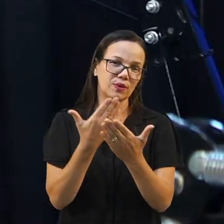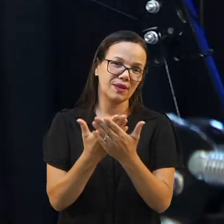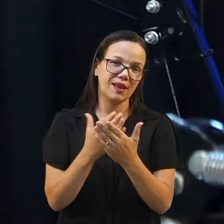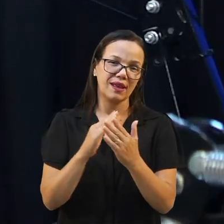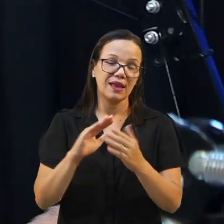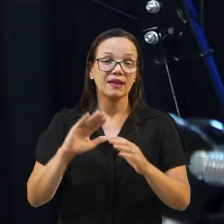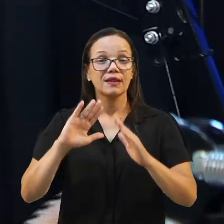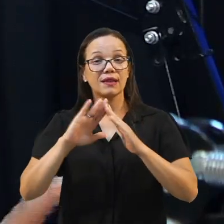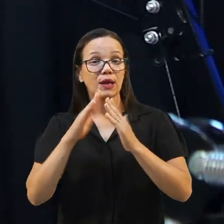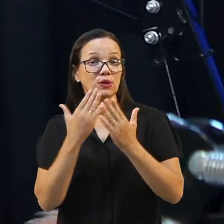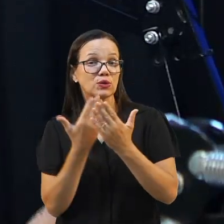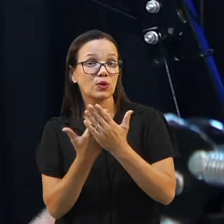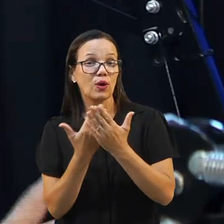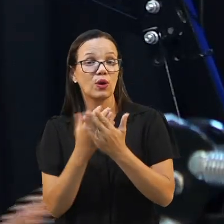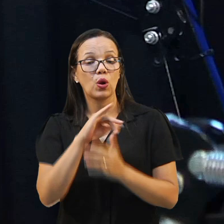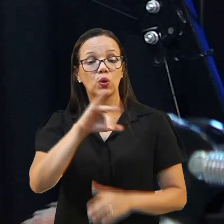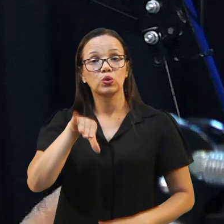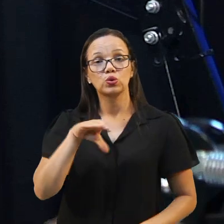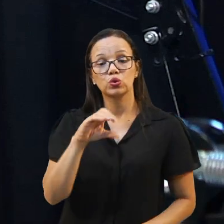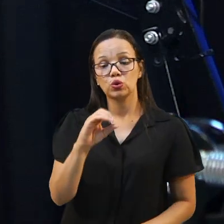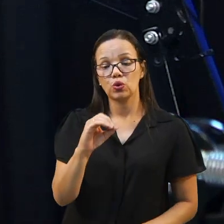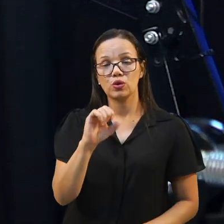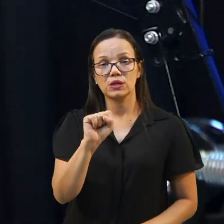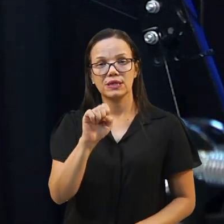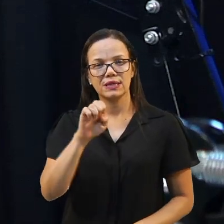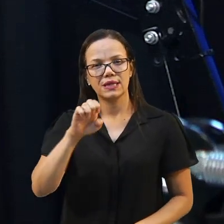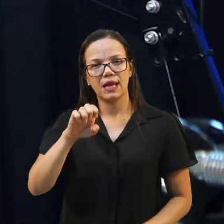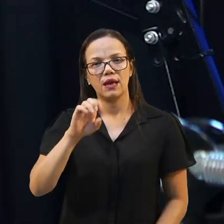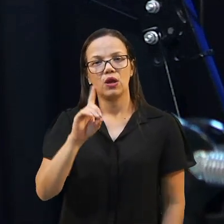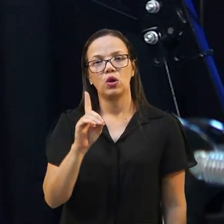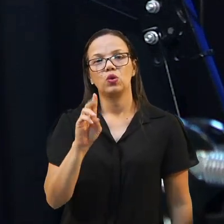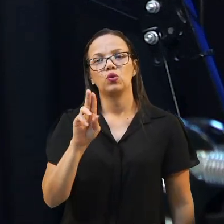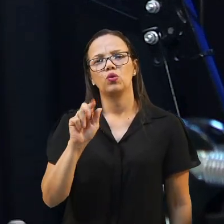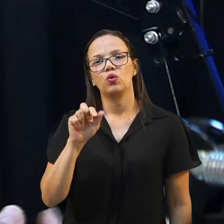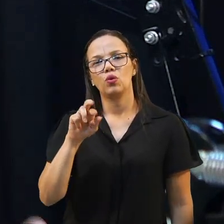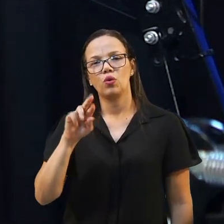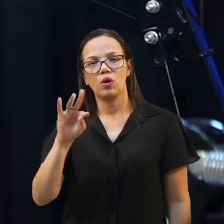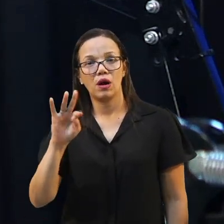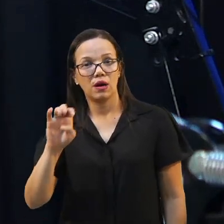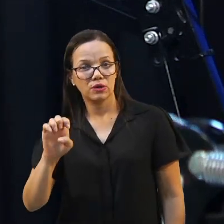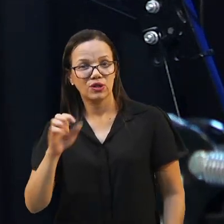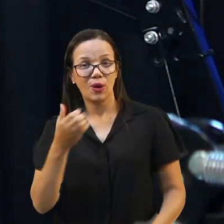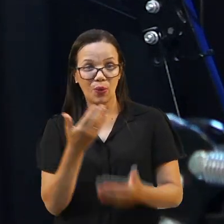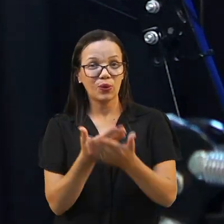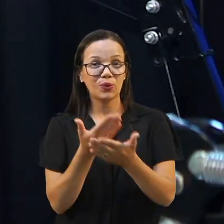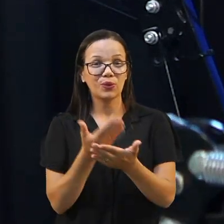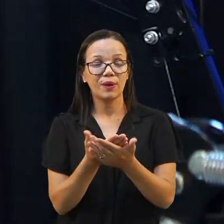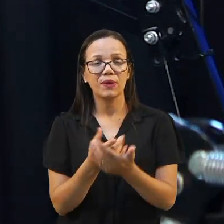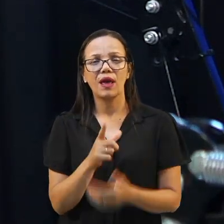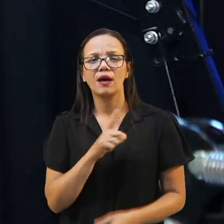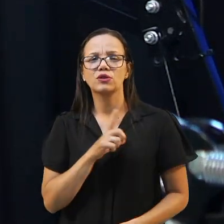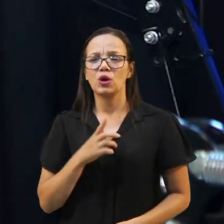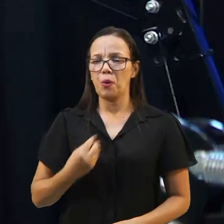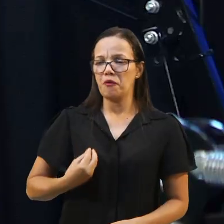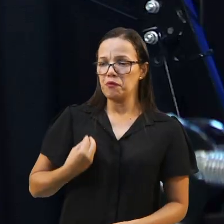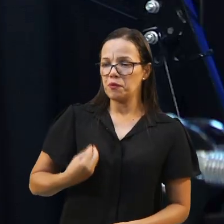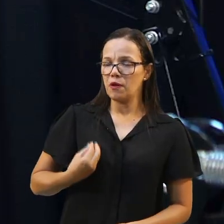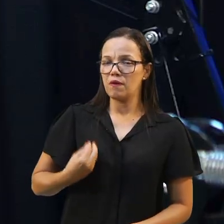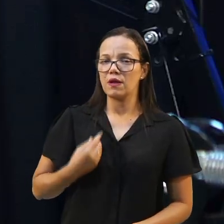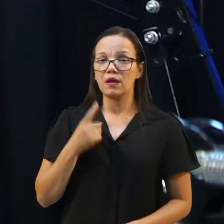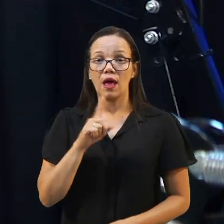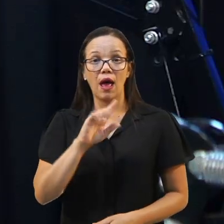Costa. Então a gente tinha uma convivência ali, né? E quando foi o asfaltamento